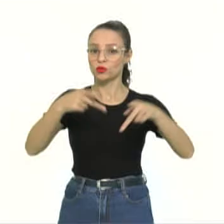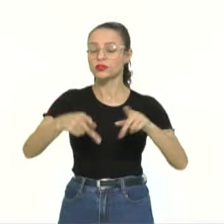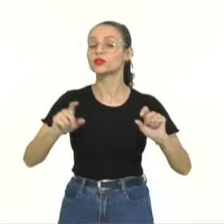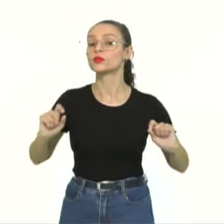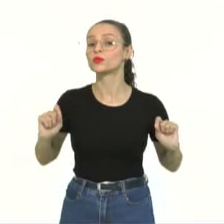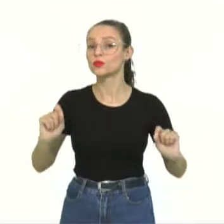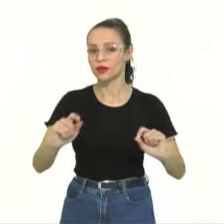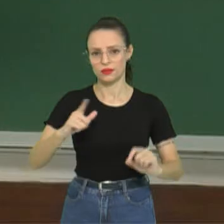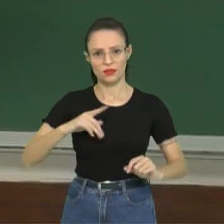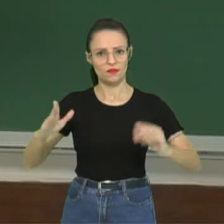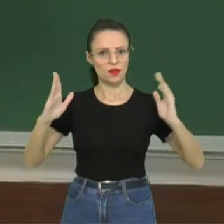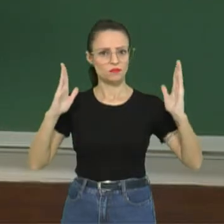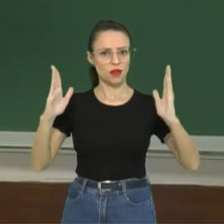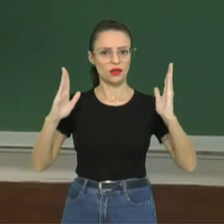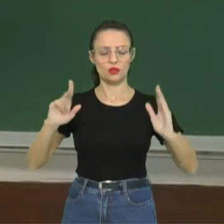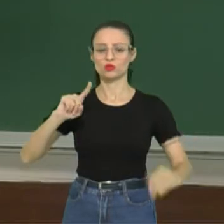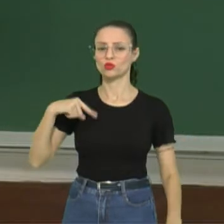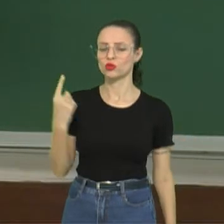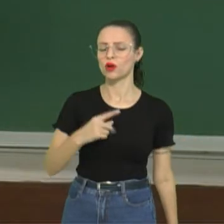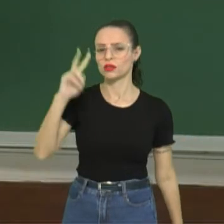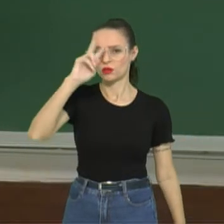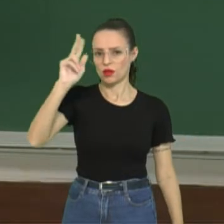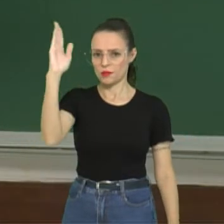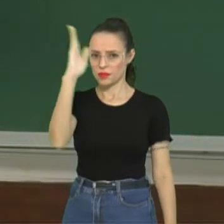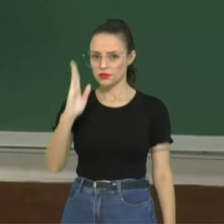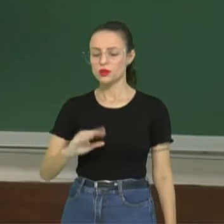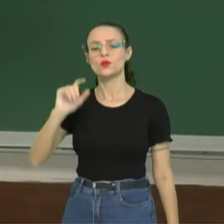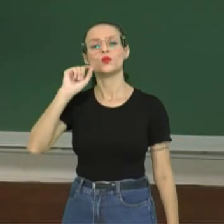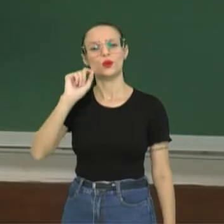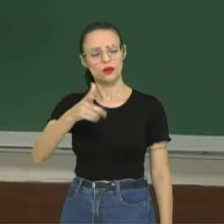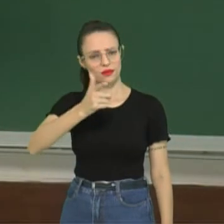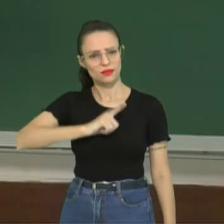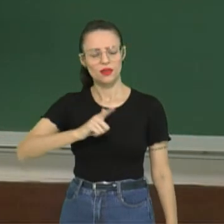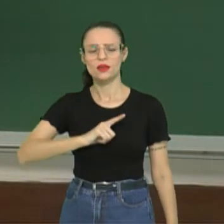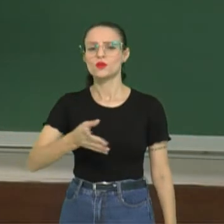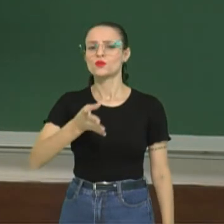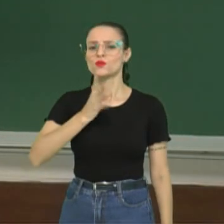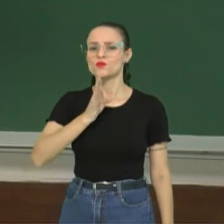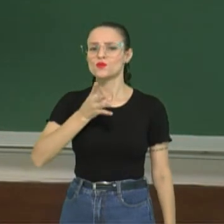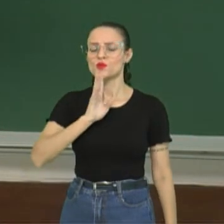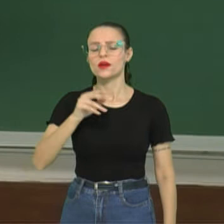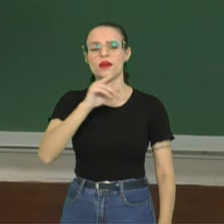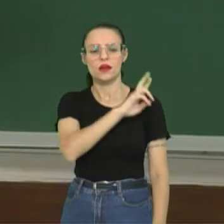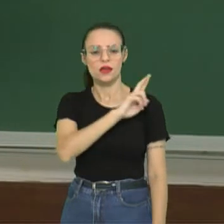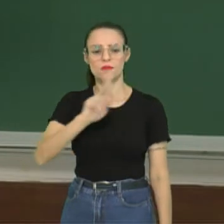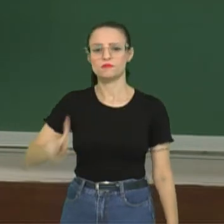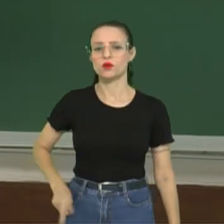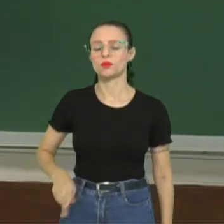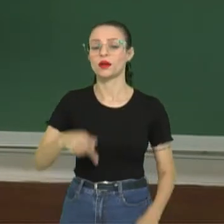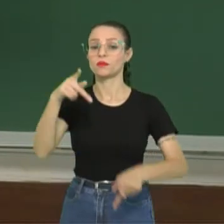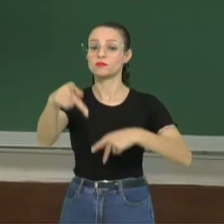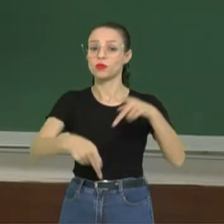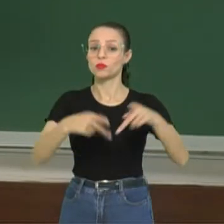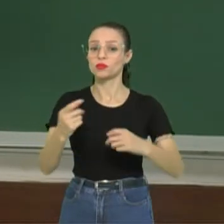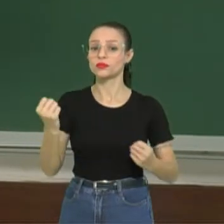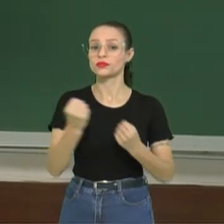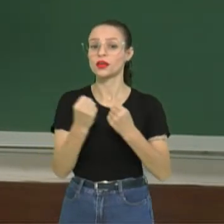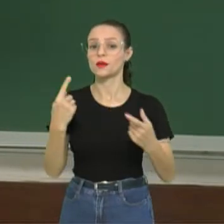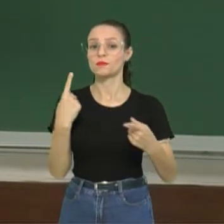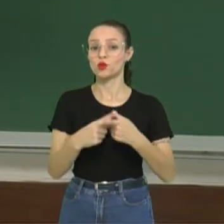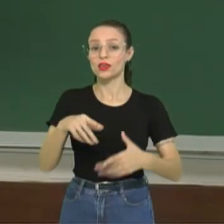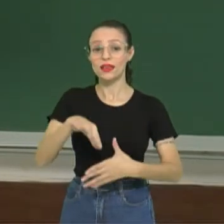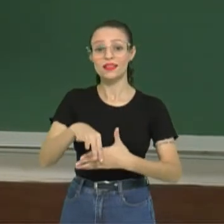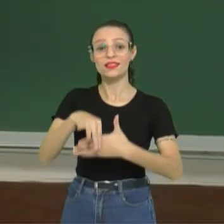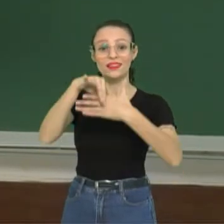então houve um período na nossa história em que justamente ficou conhecido como República populista porque